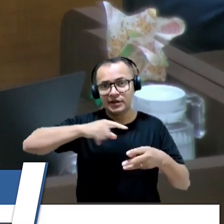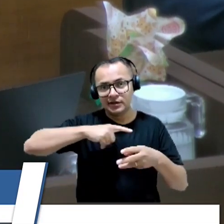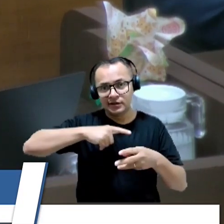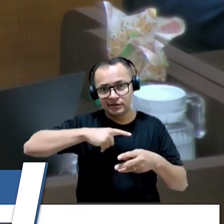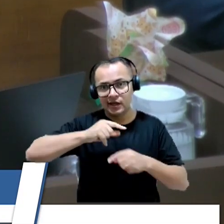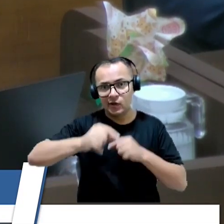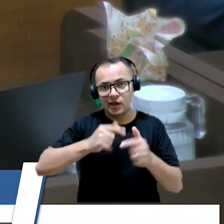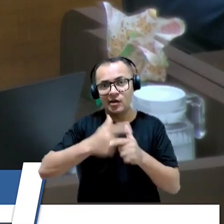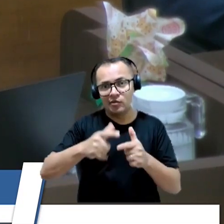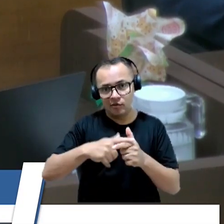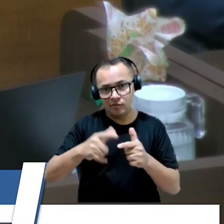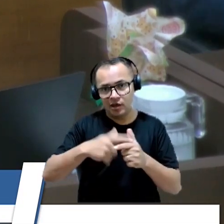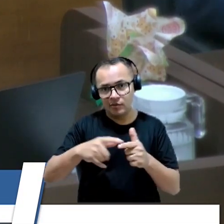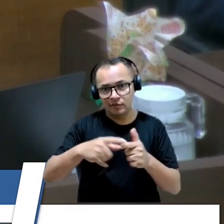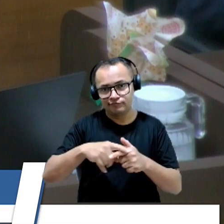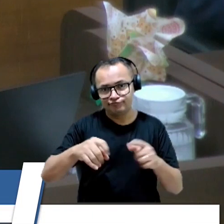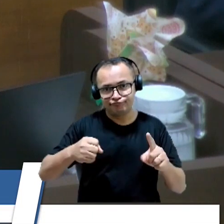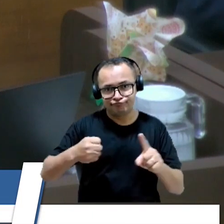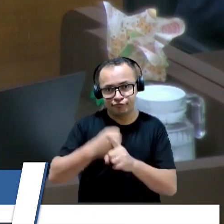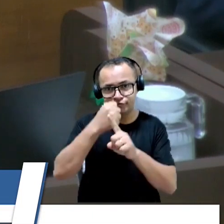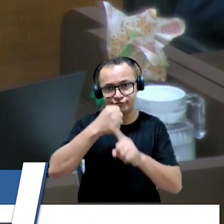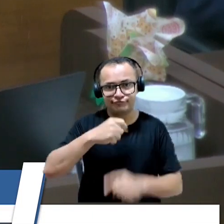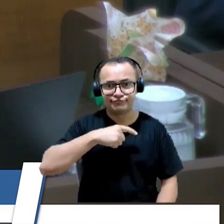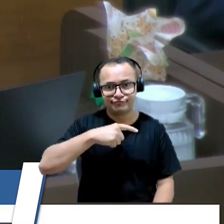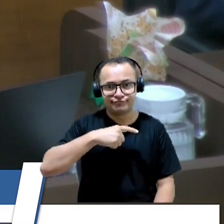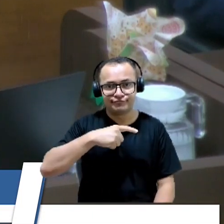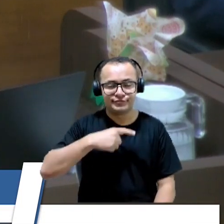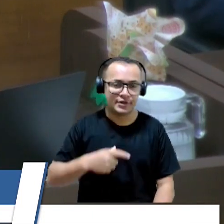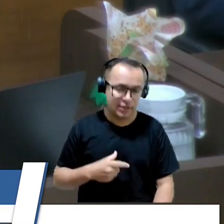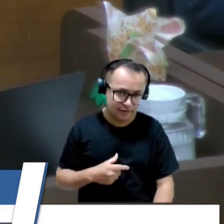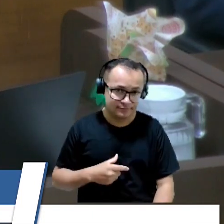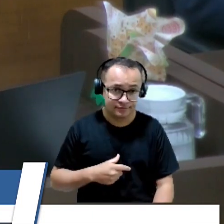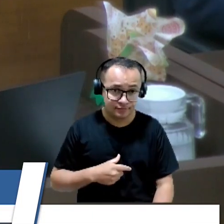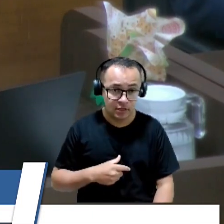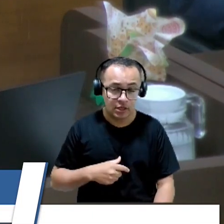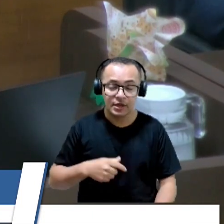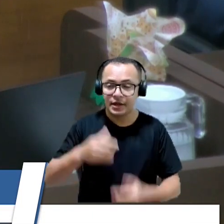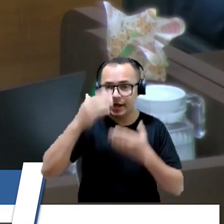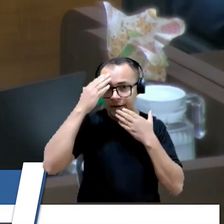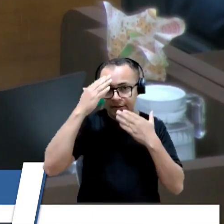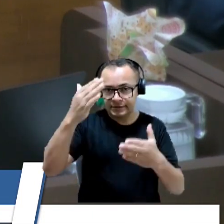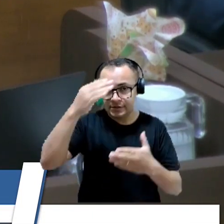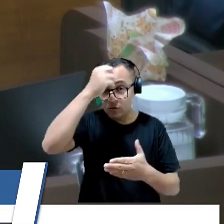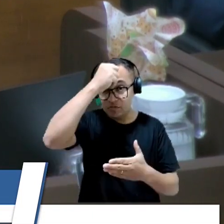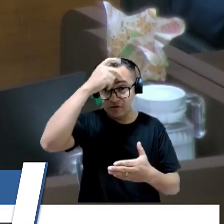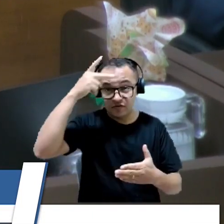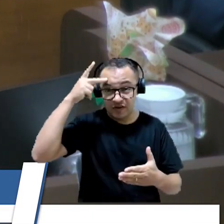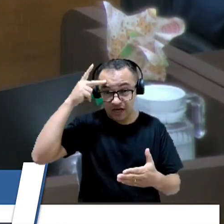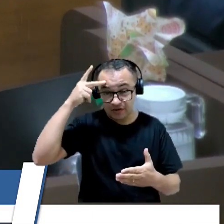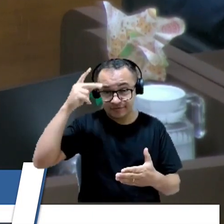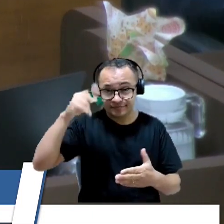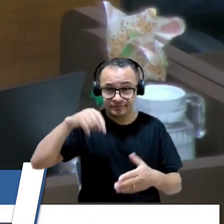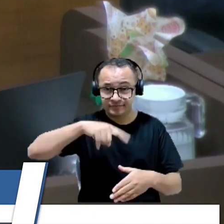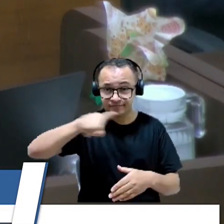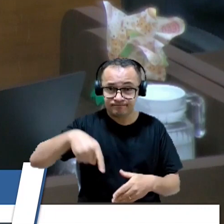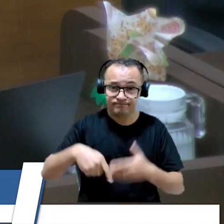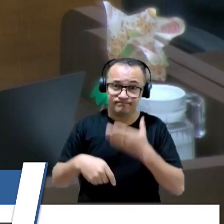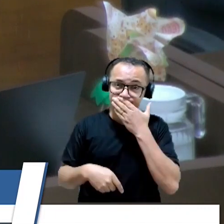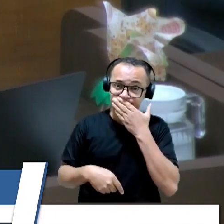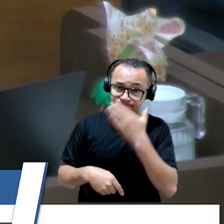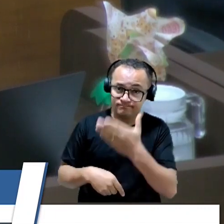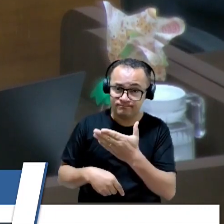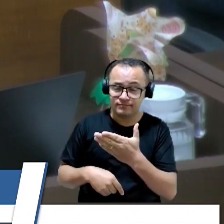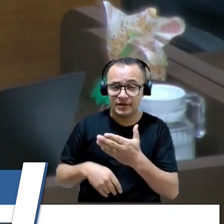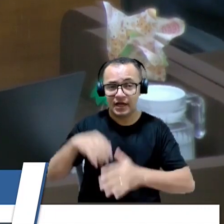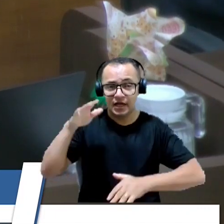agradecer ao prefeito por esse olhar, porque quando a gente pede, por mais que demore um pouco para ser atendido, mas a resposta